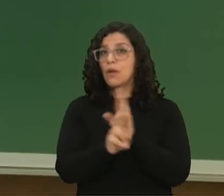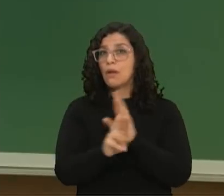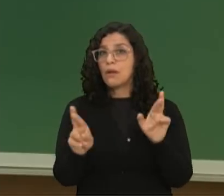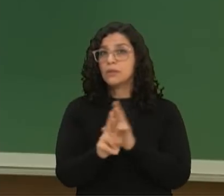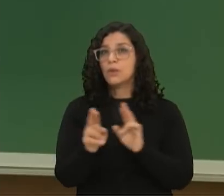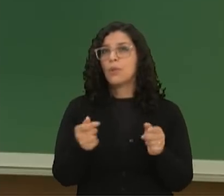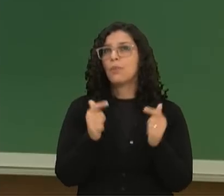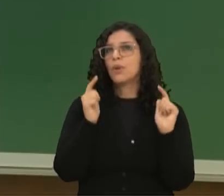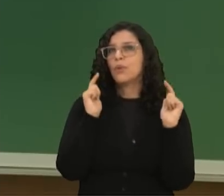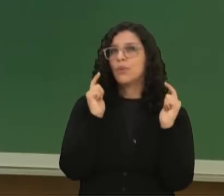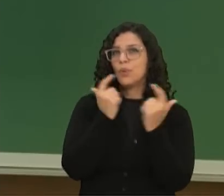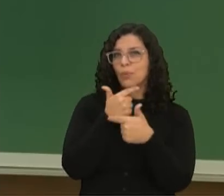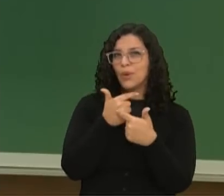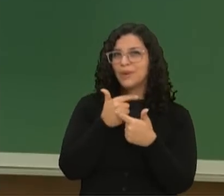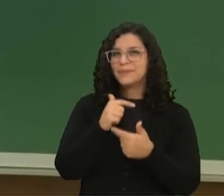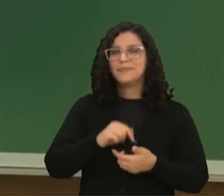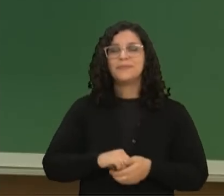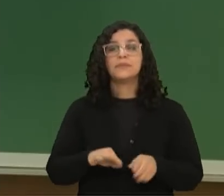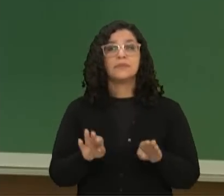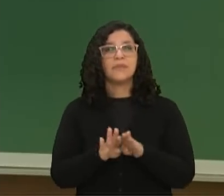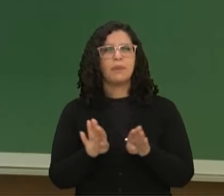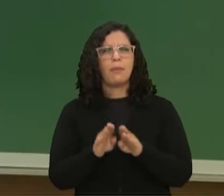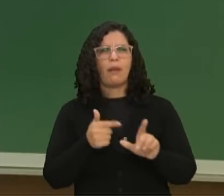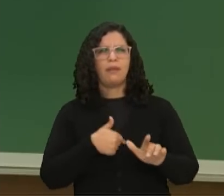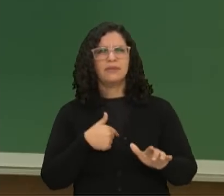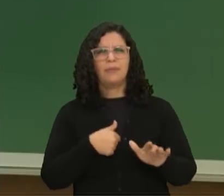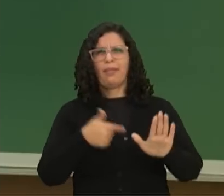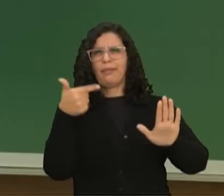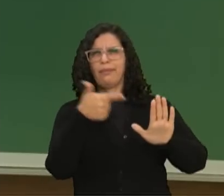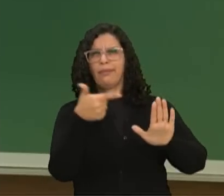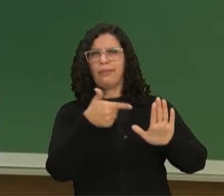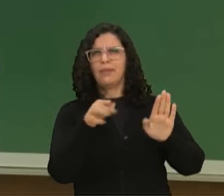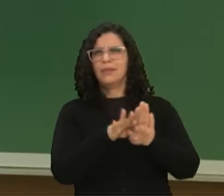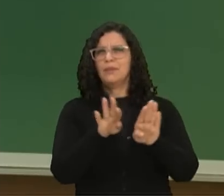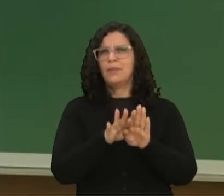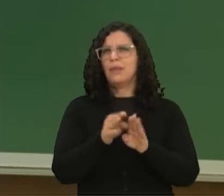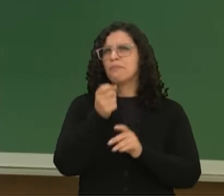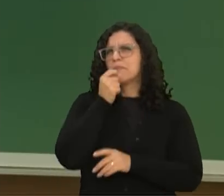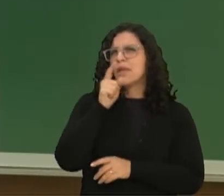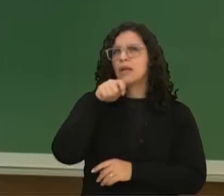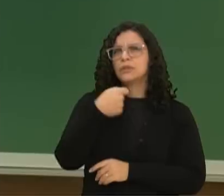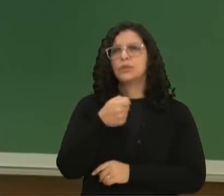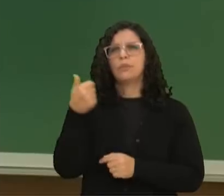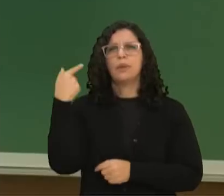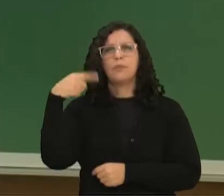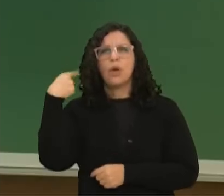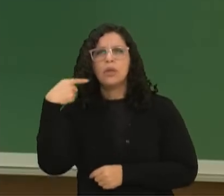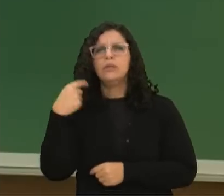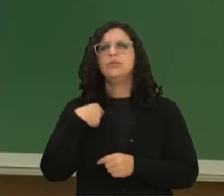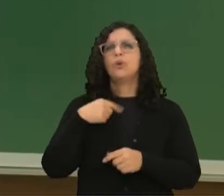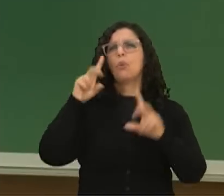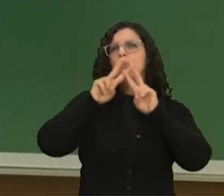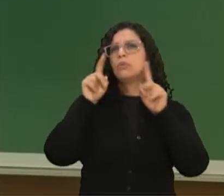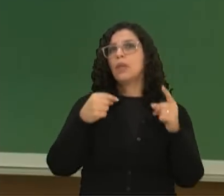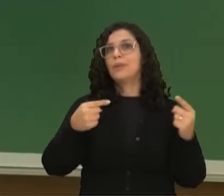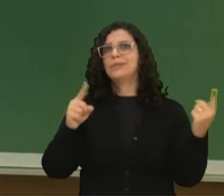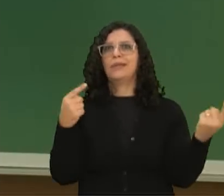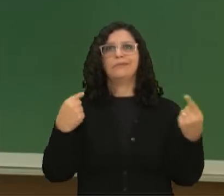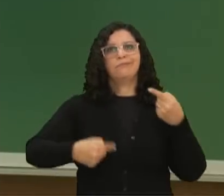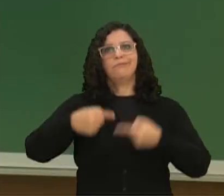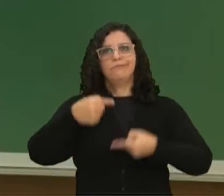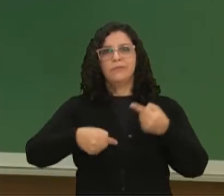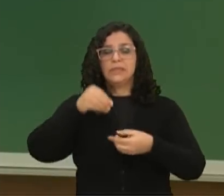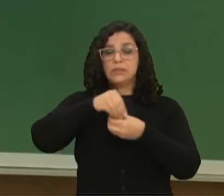ao humor e à sátira, ironizando a política e assuntos polêmicos da sociedade, podendo